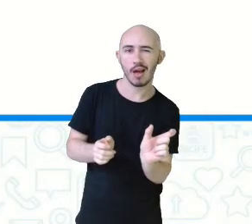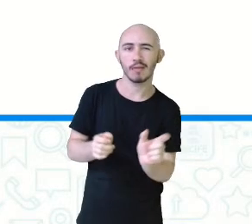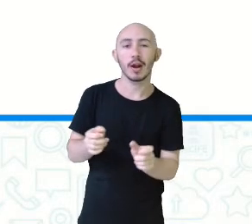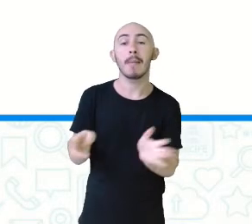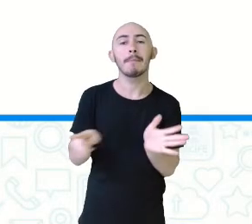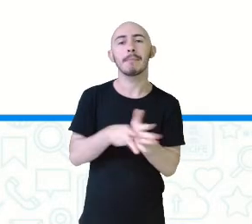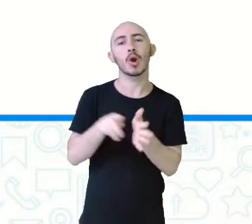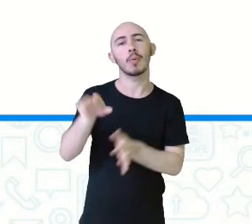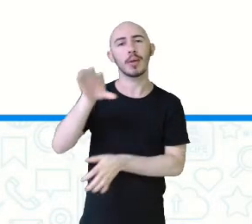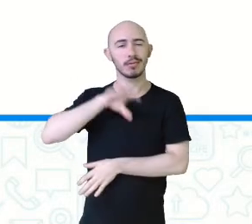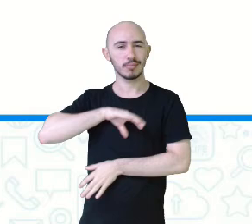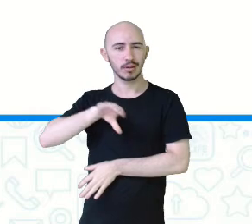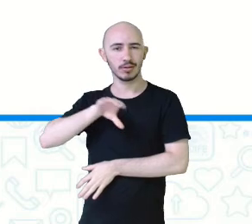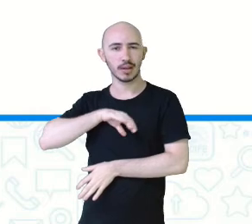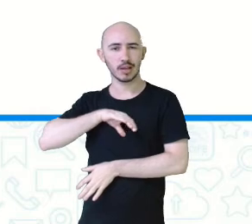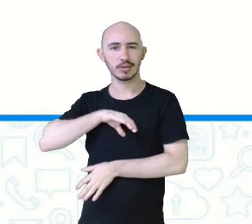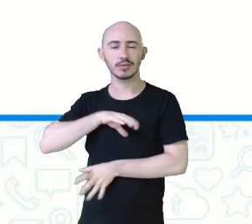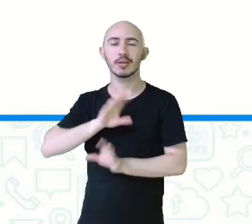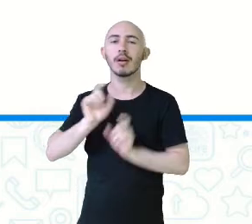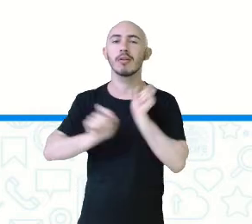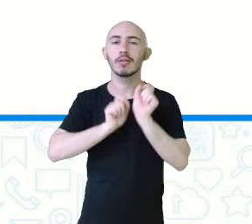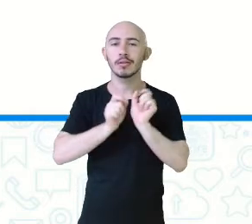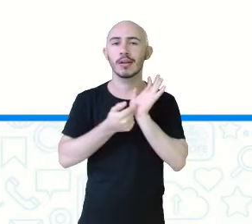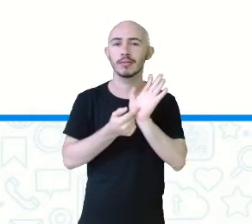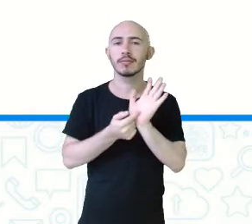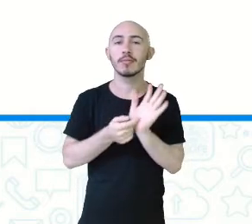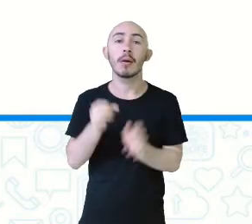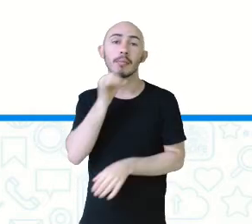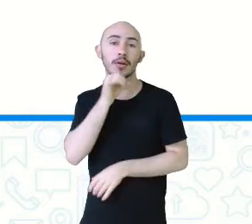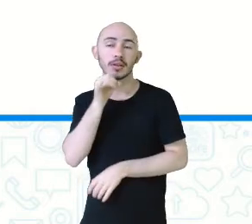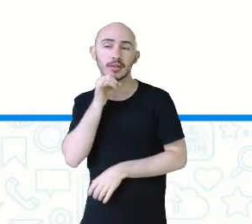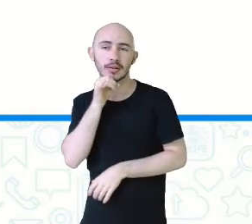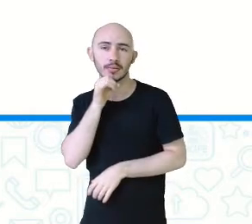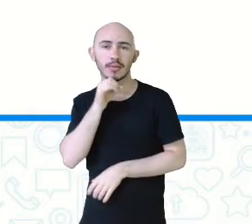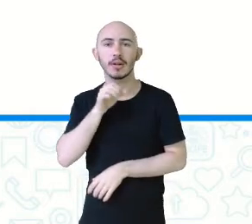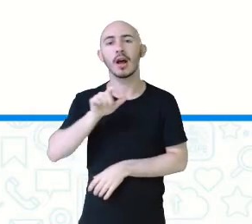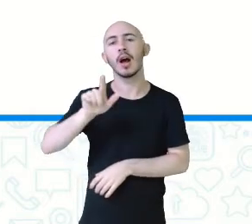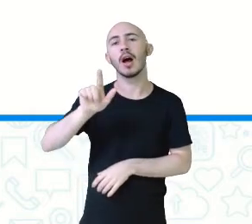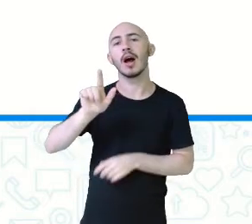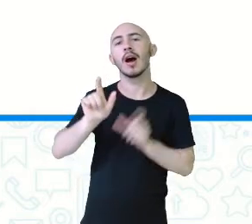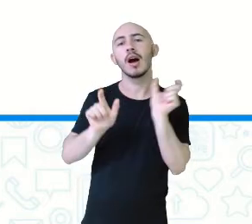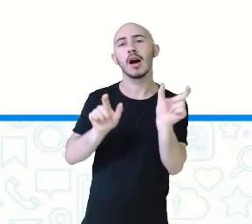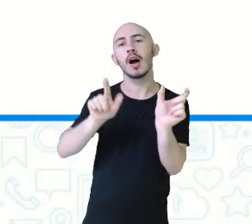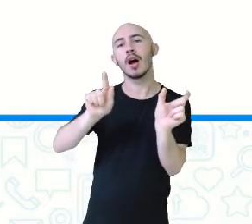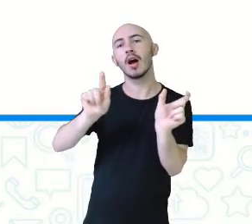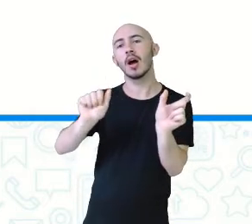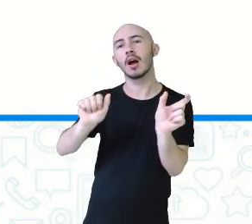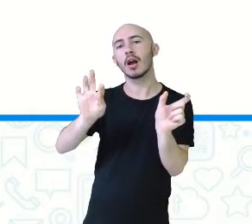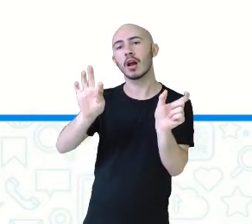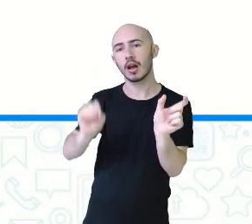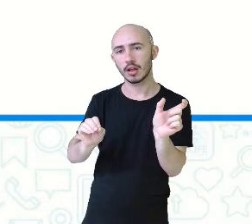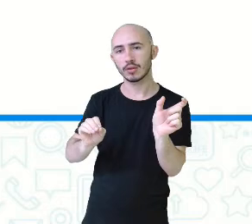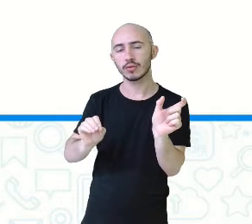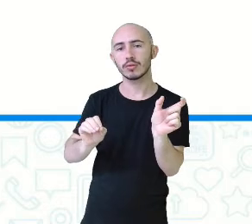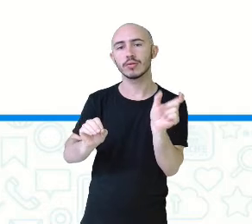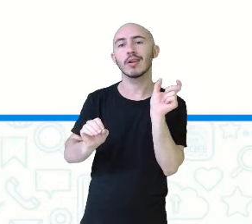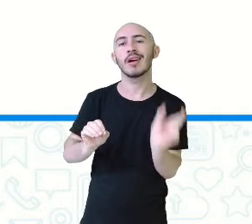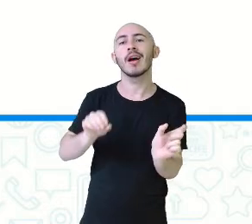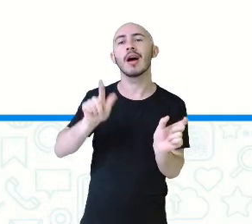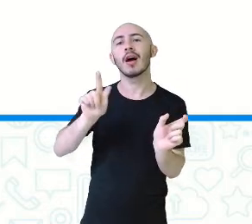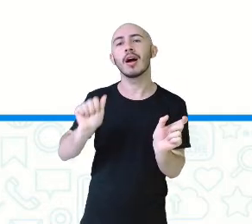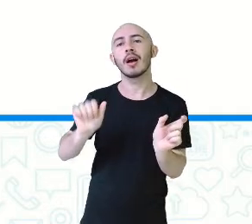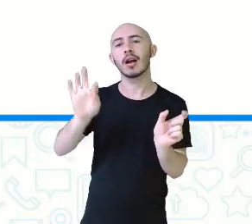para modificar o gênero. Por exemplo, gato, gata, ratinho, ratinha,